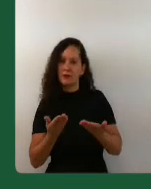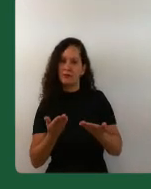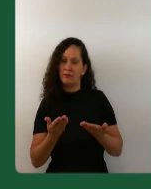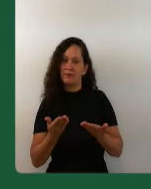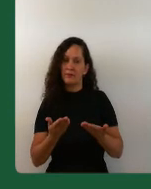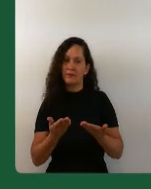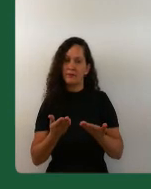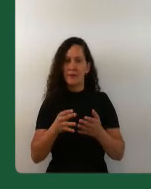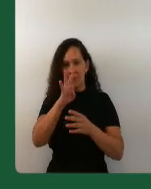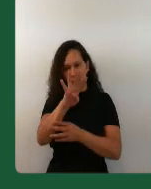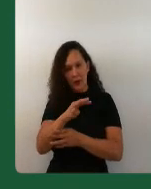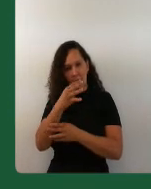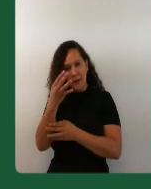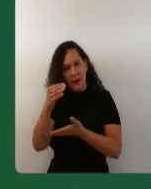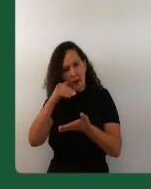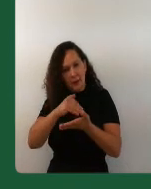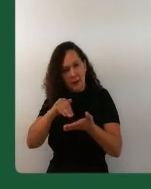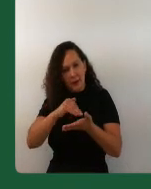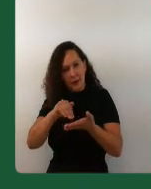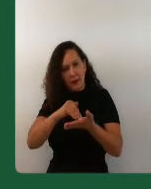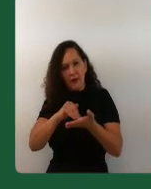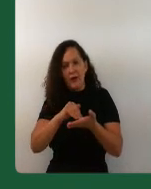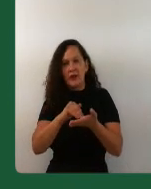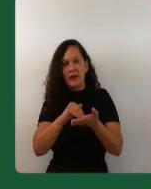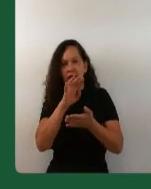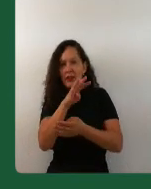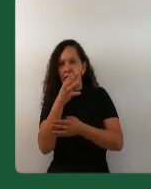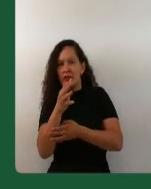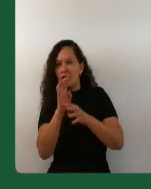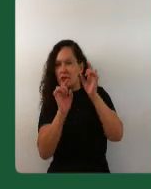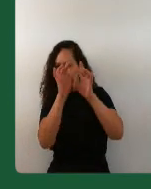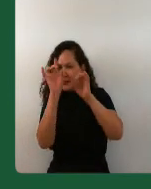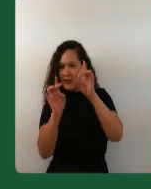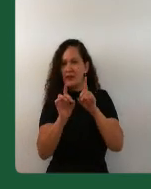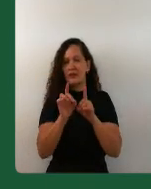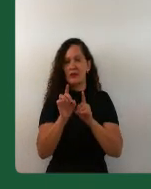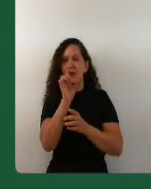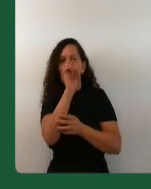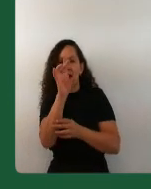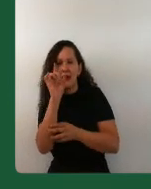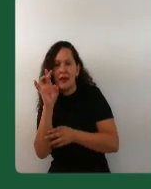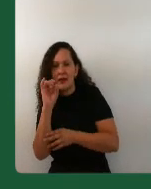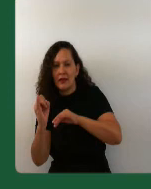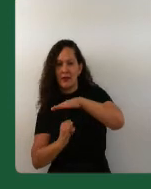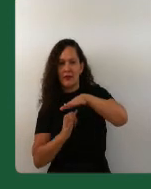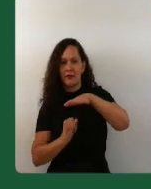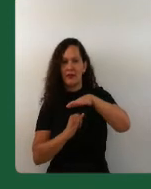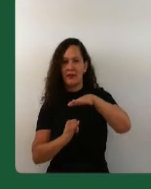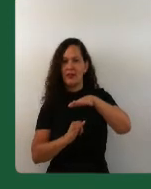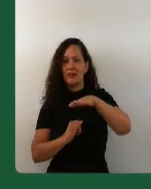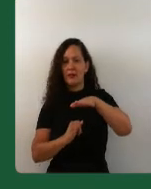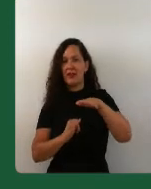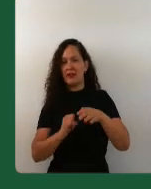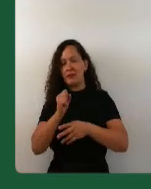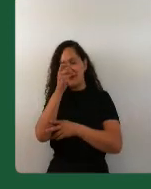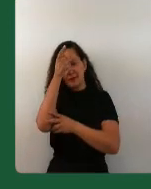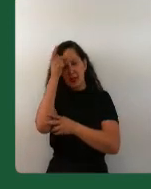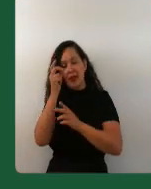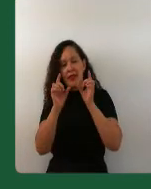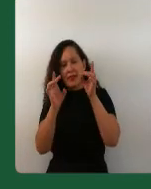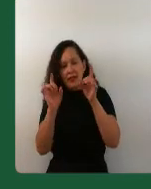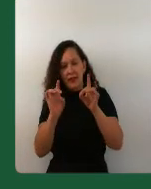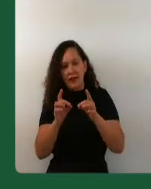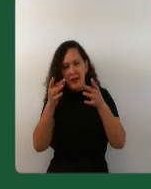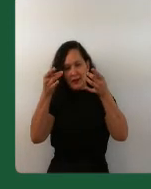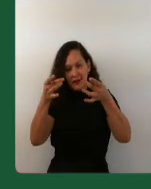está dentro dessa rede. É um serviço muito específico, né? Cada instituição tem a sua particularidade, assim